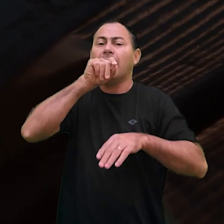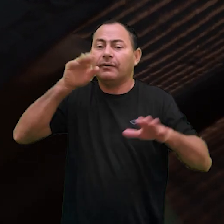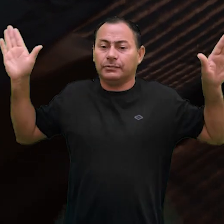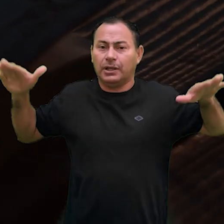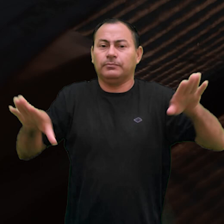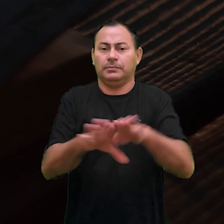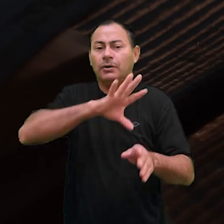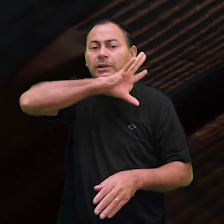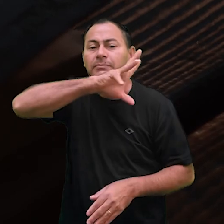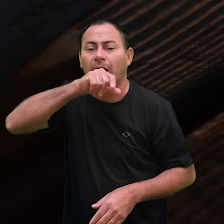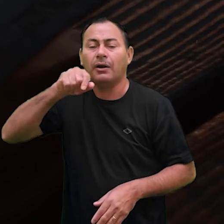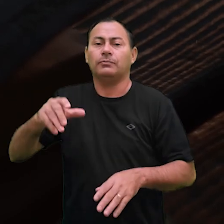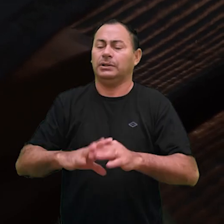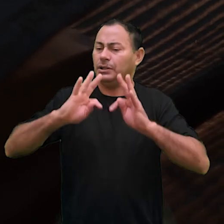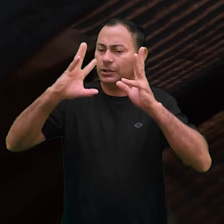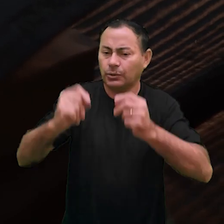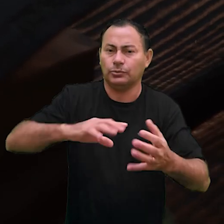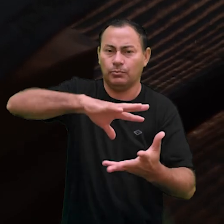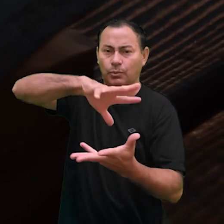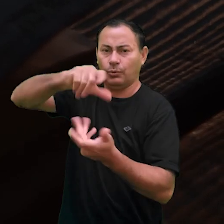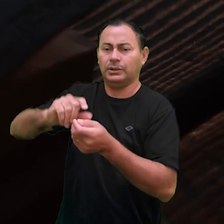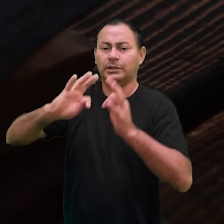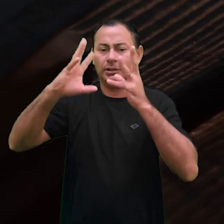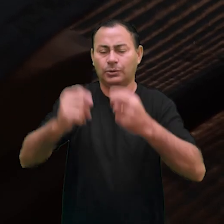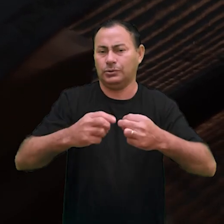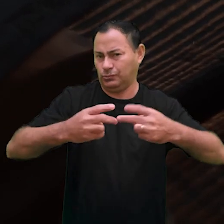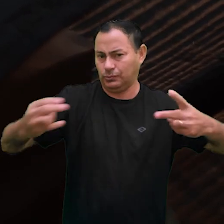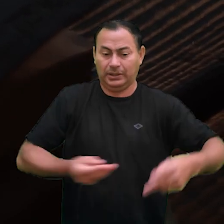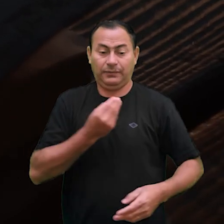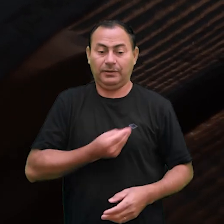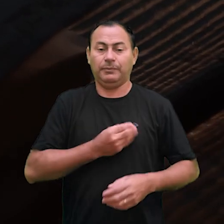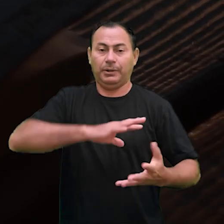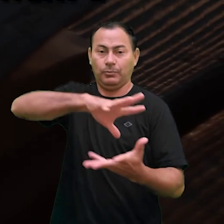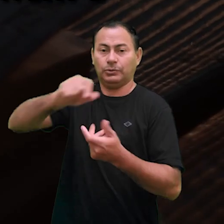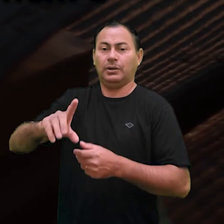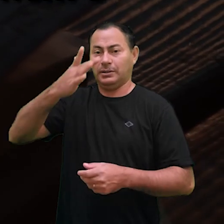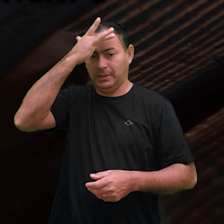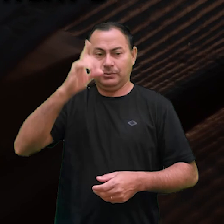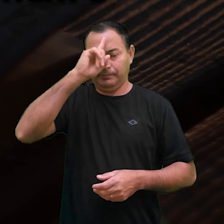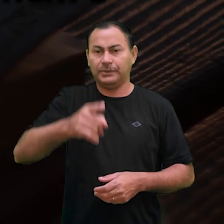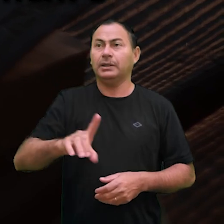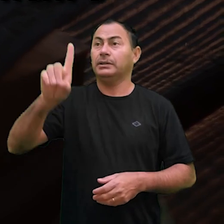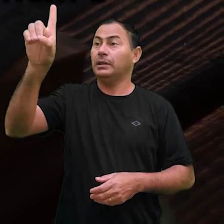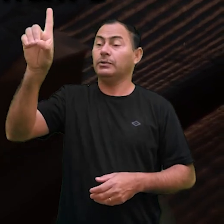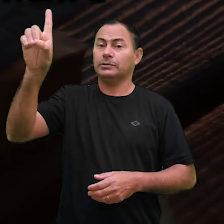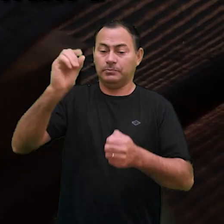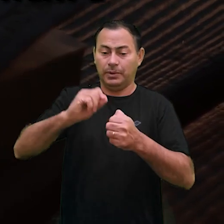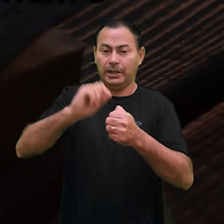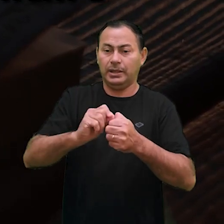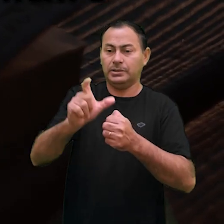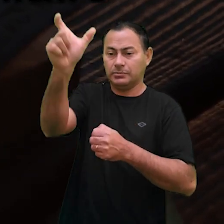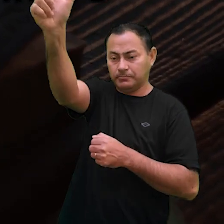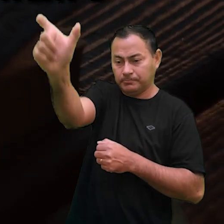mar, sobre as aves dos céus, sobre os animais domésticos, sobre toda a terra e sobre todos os répteis que rastejam pela terra.